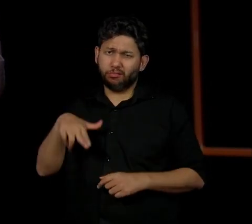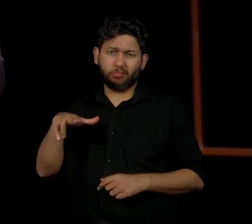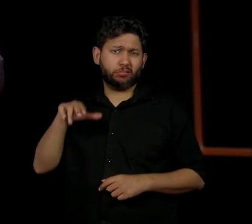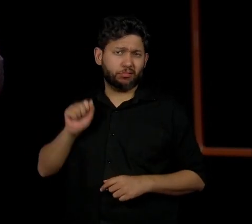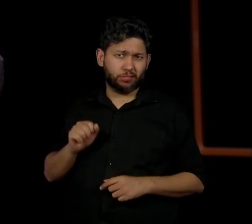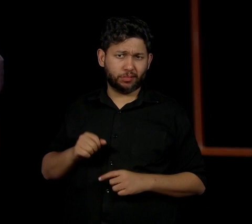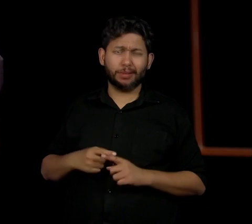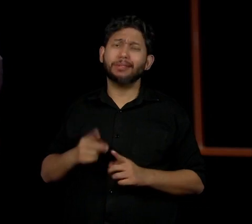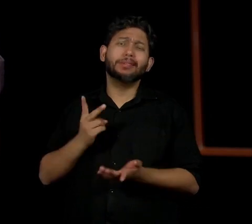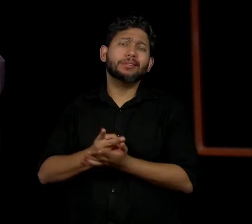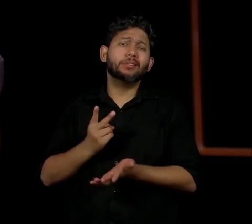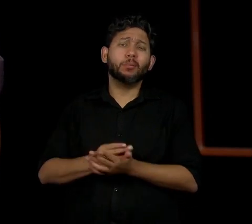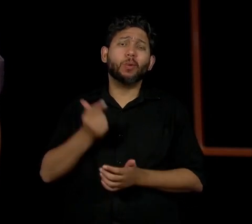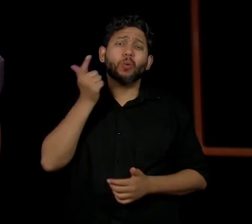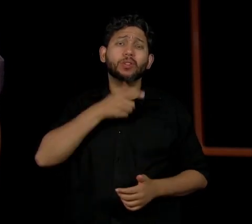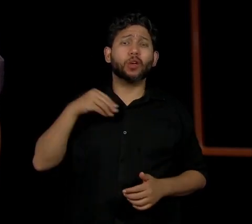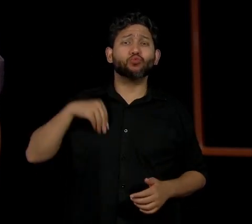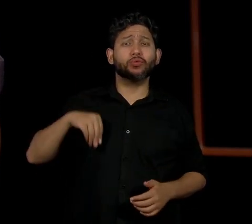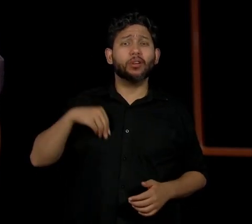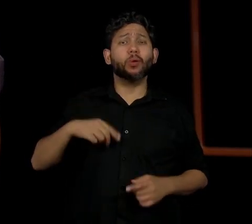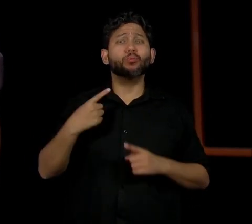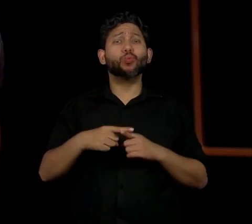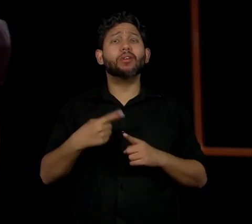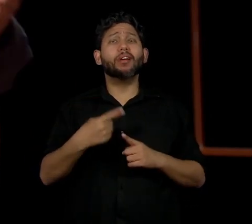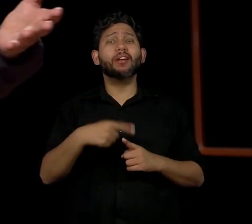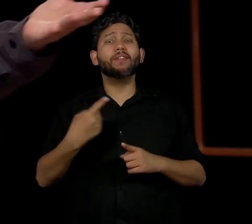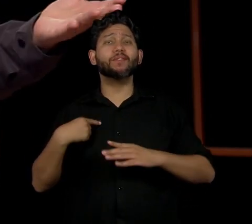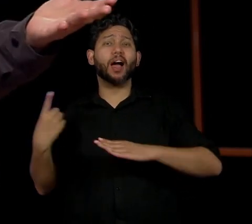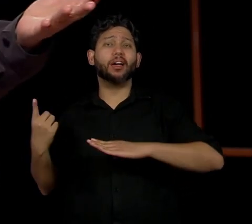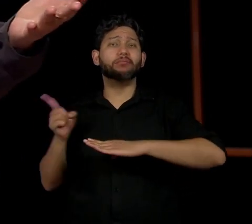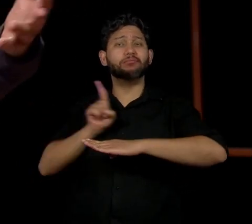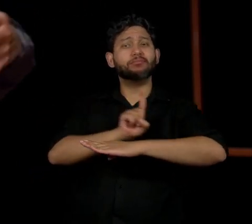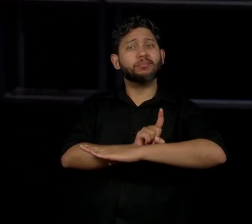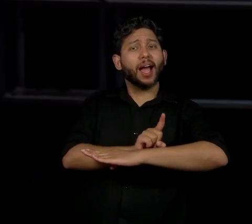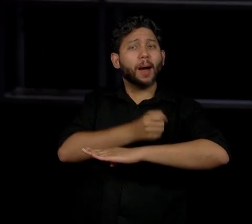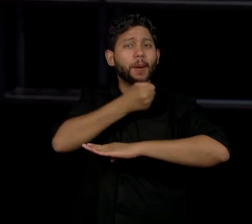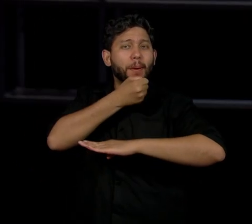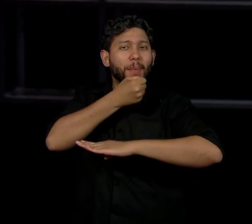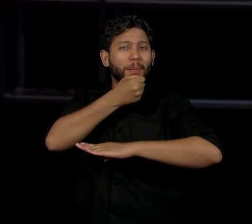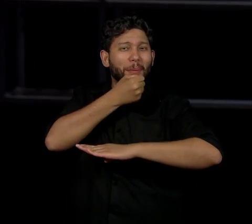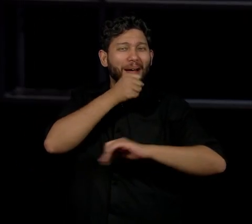um dinheirinho em programas de calouro, de rádio, na época, né?